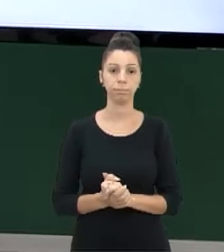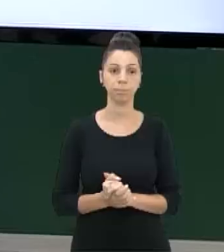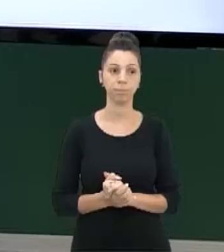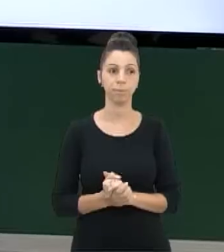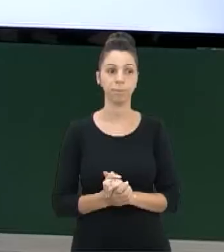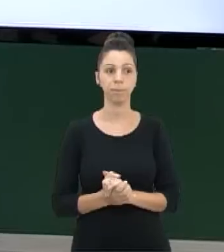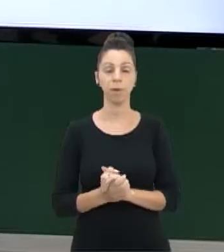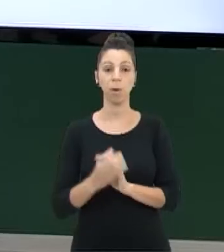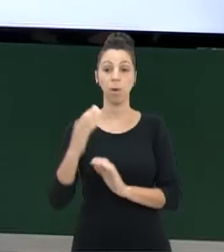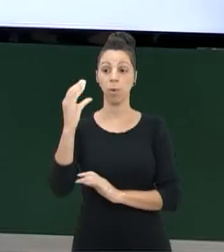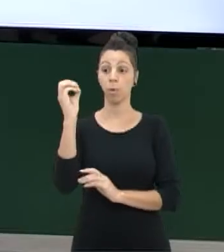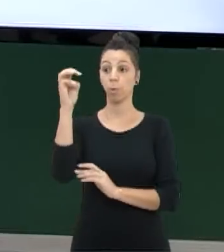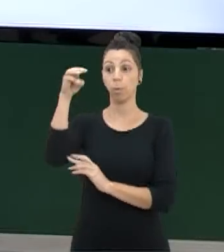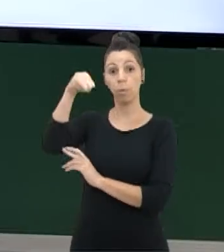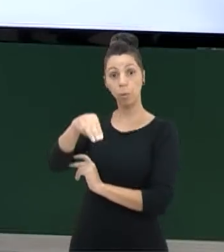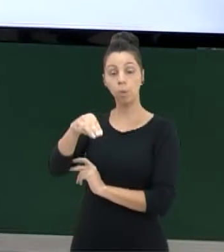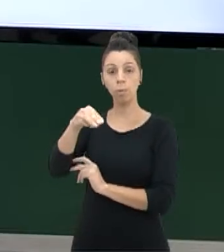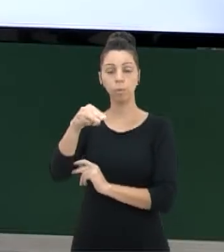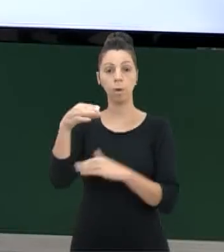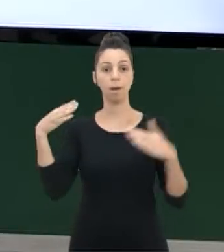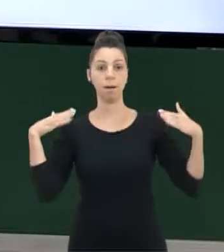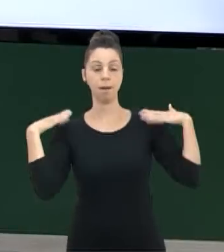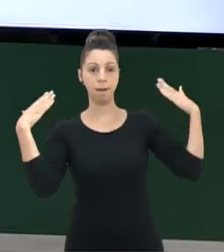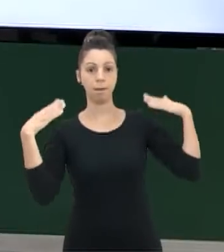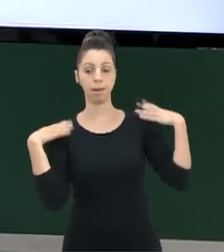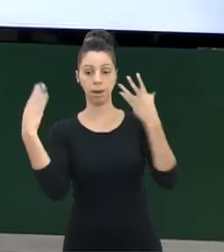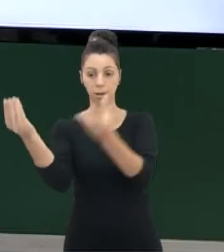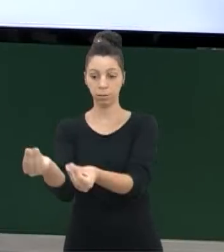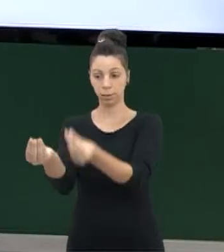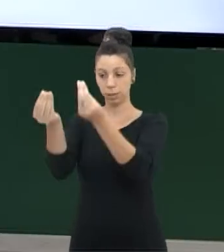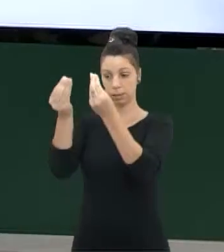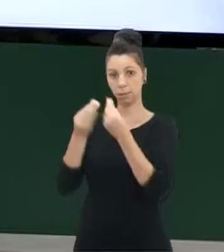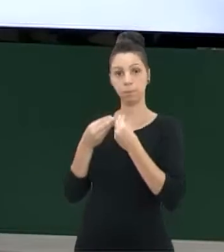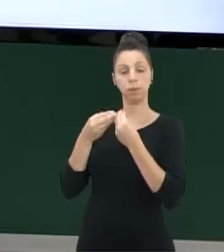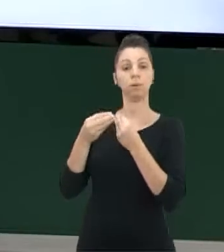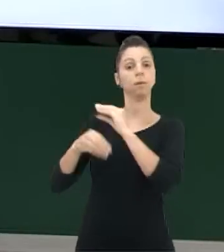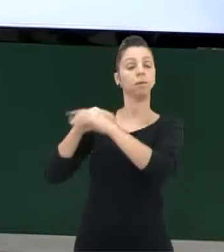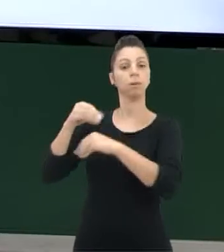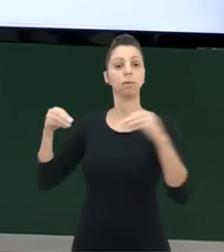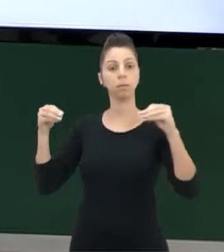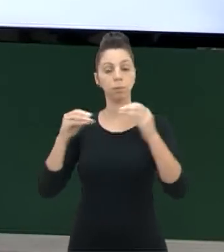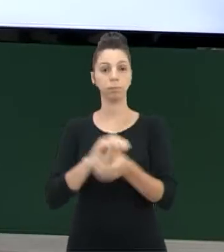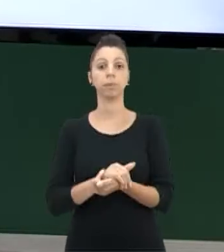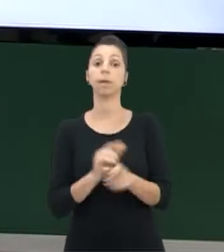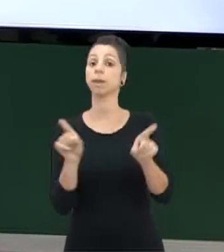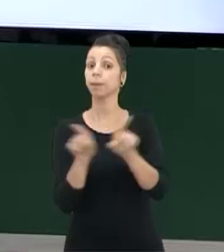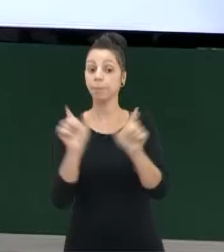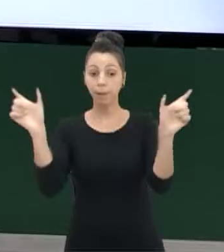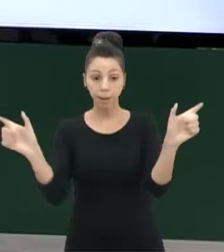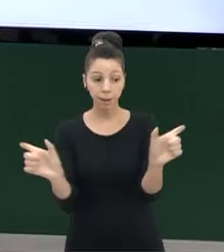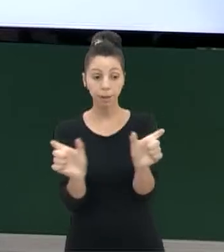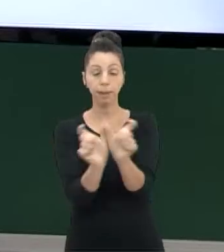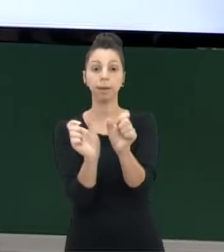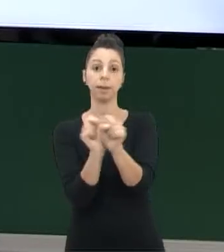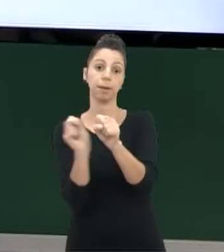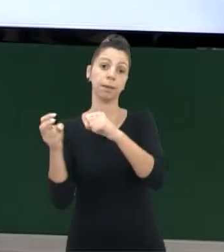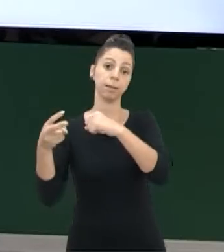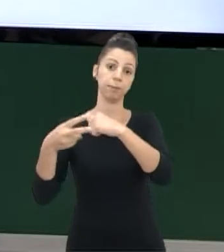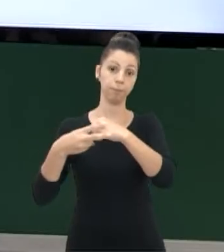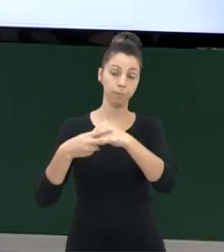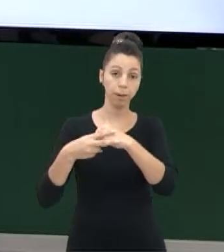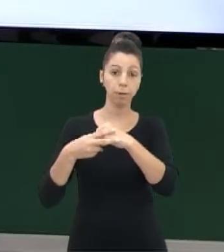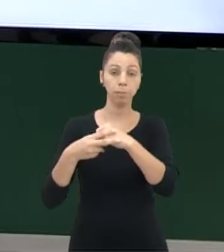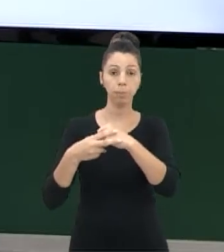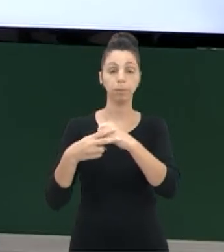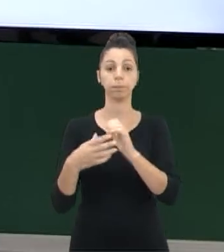recebi o presente. Locução adverbial, de novo. Eu poderia dizer isso com um advérbio, alegremente,